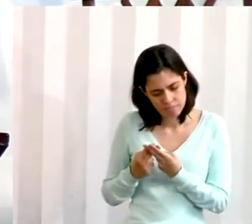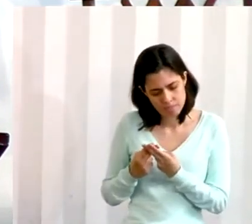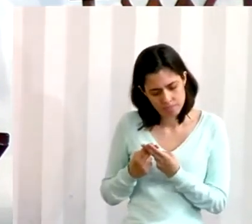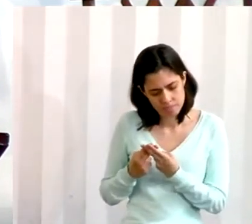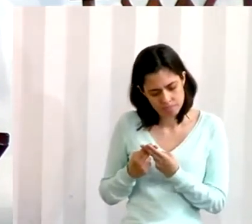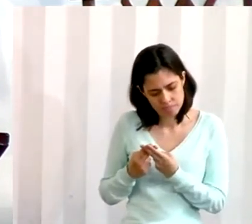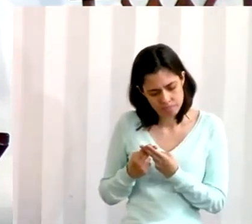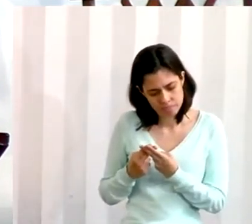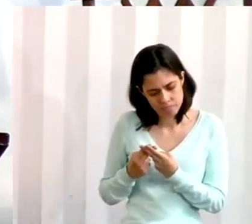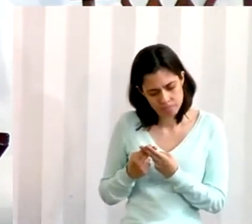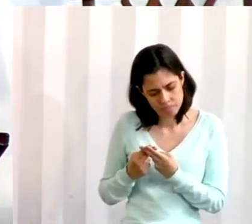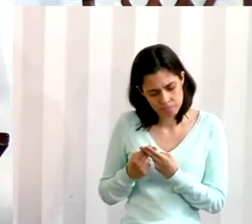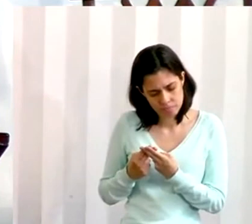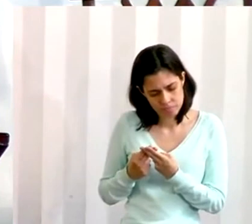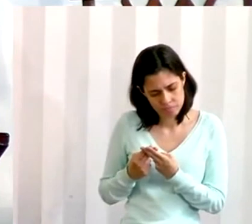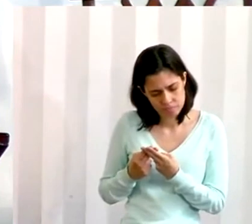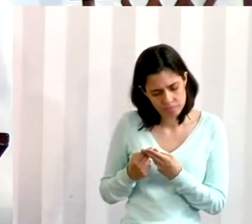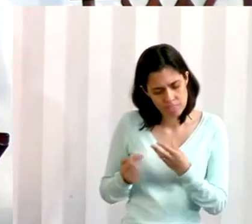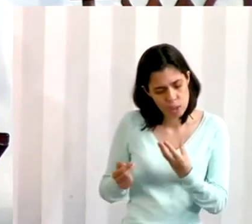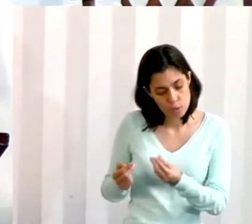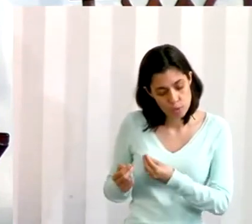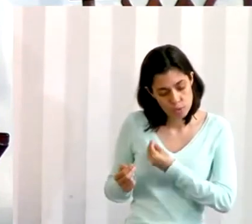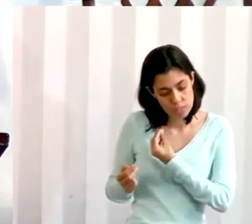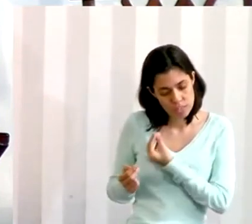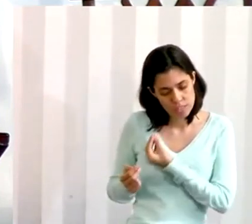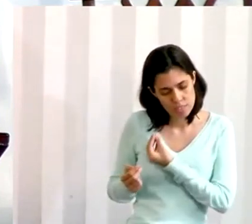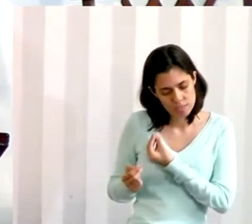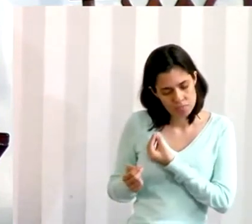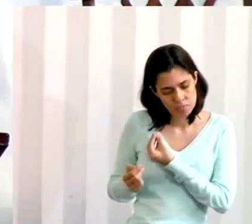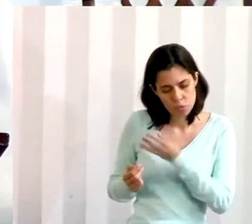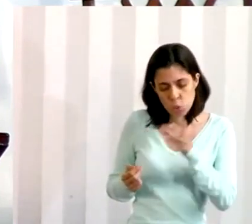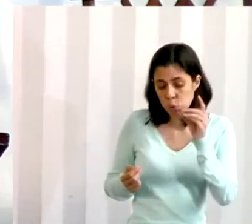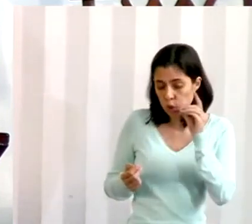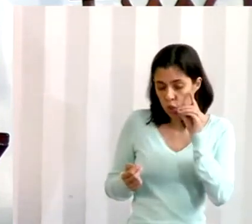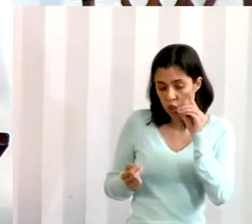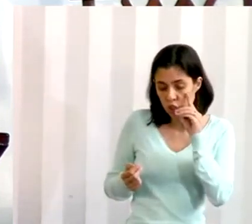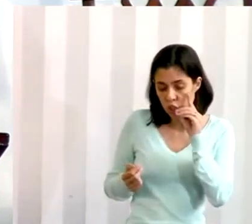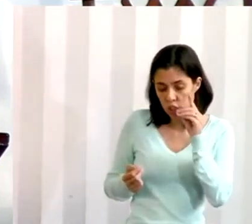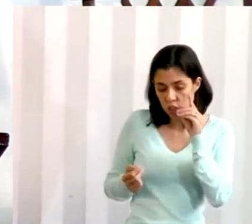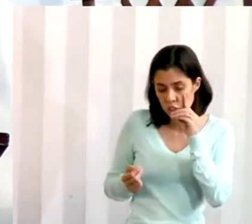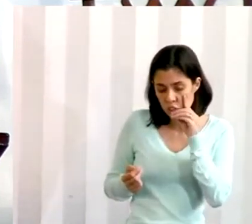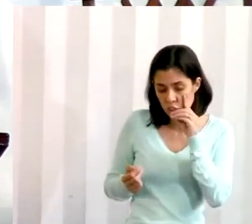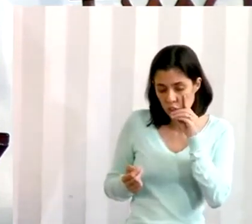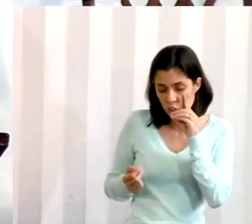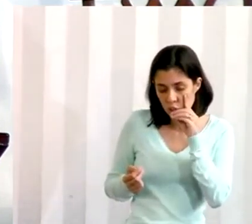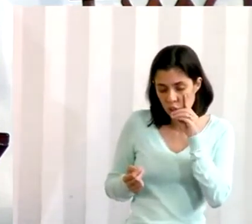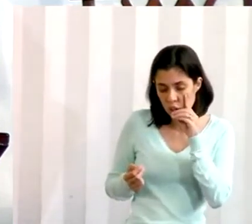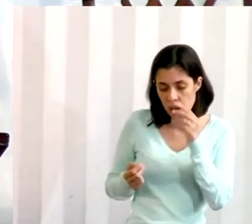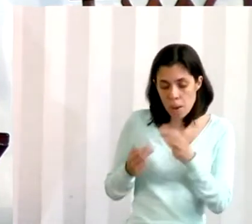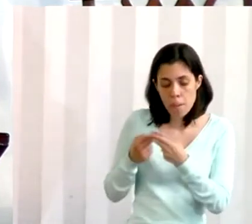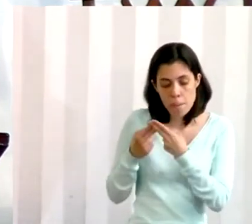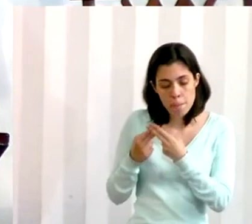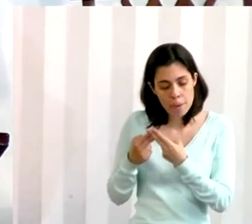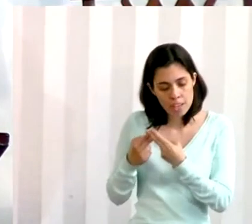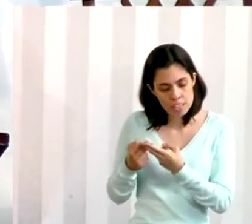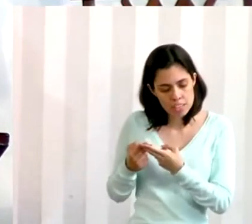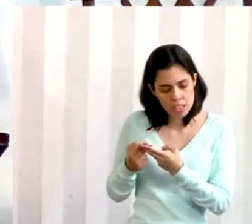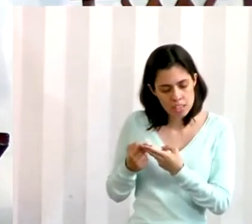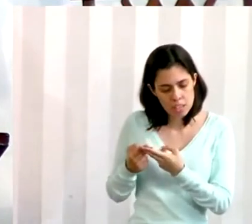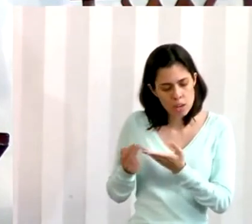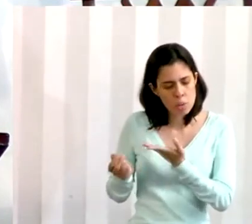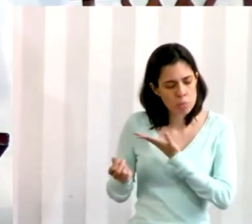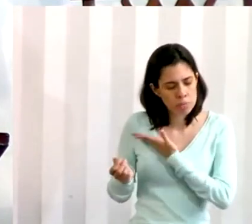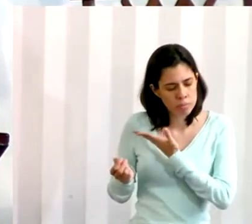paciência. Tanto a paciência da vinda, como a paciência em relação ao nosso próximo, como a paciência pautada